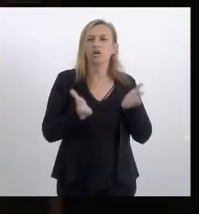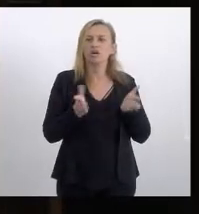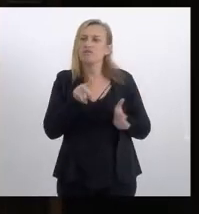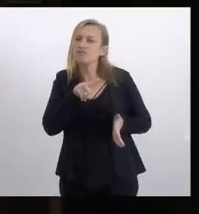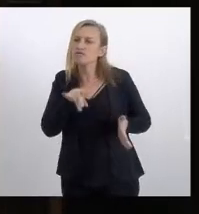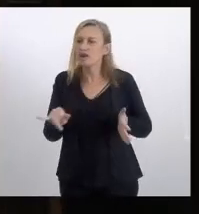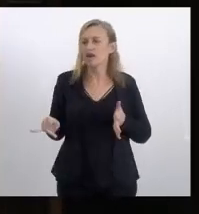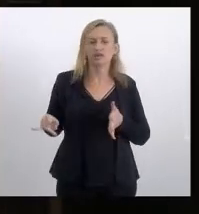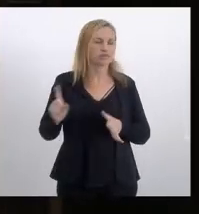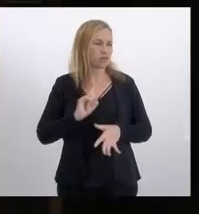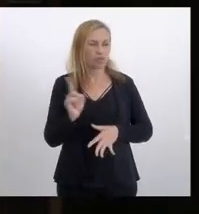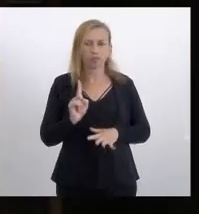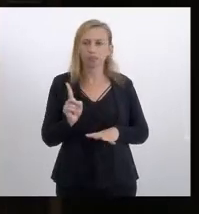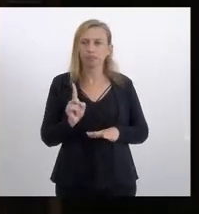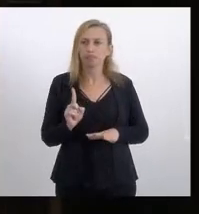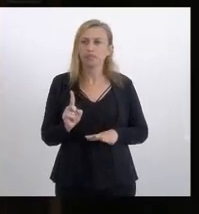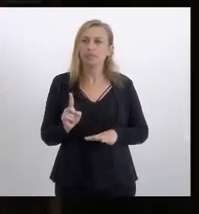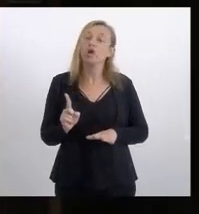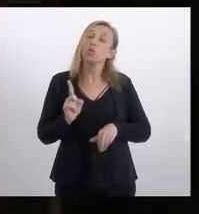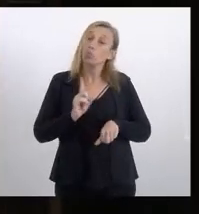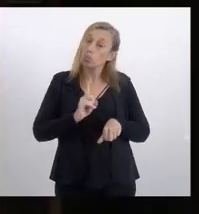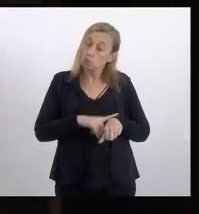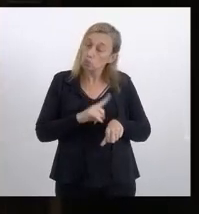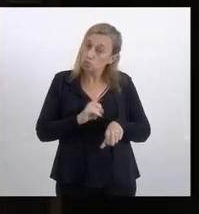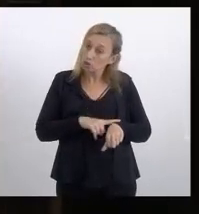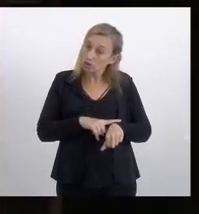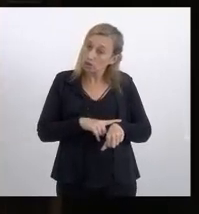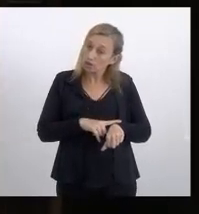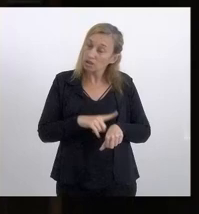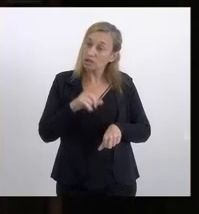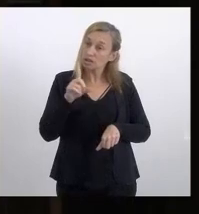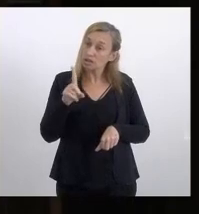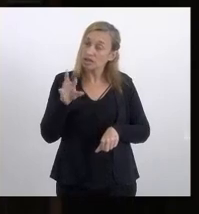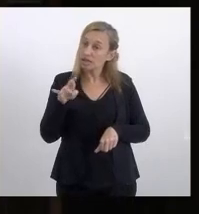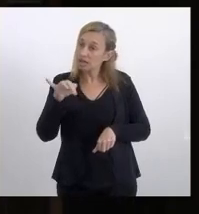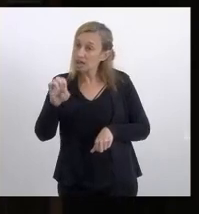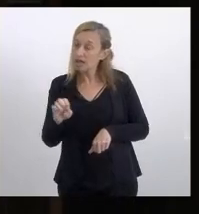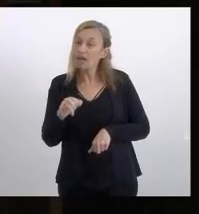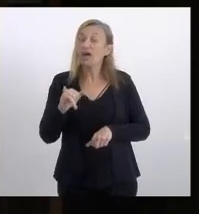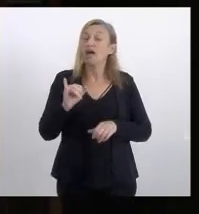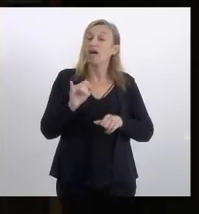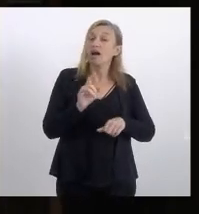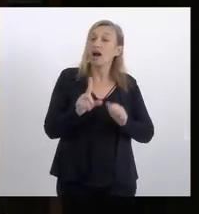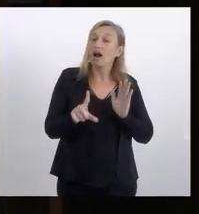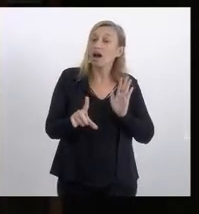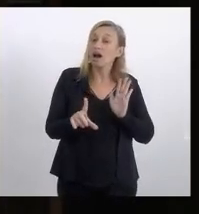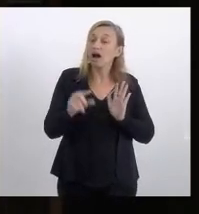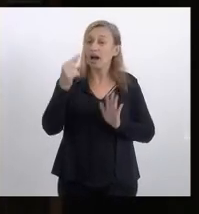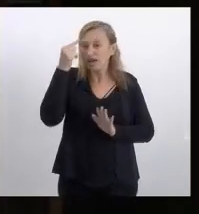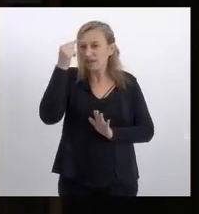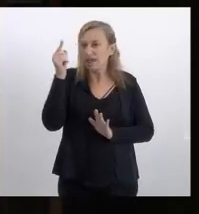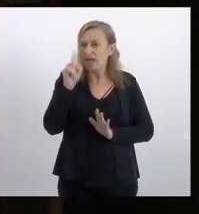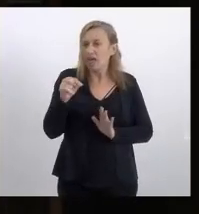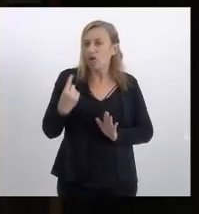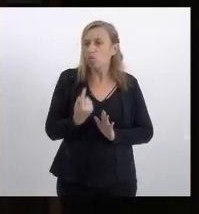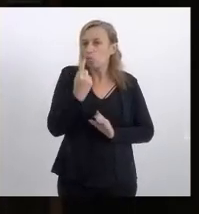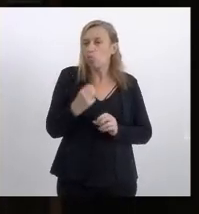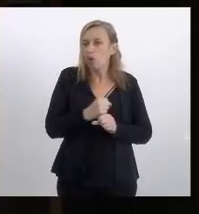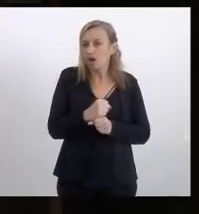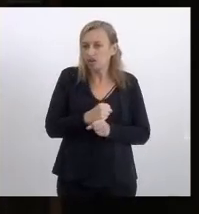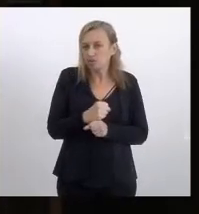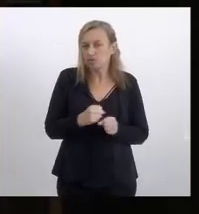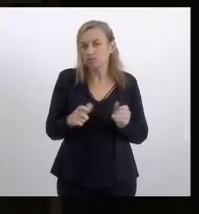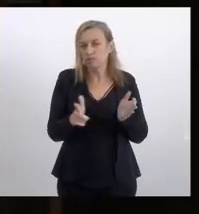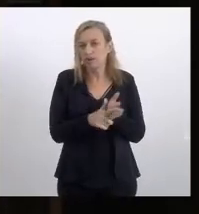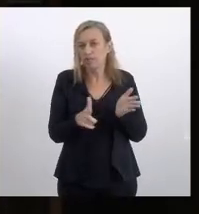o à tona um tem um tempo tem um delay a ideia que nós colocamos no papel Alice ele é um ano então o